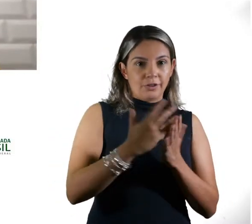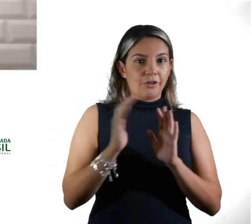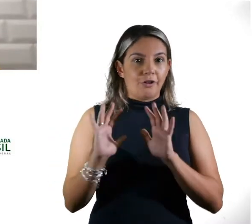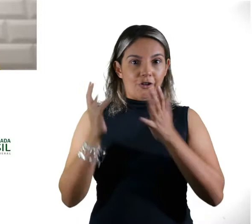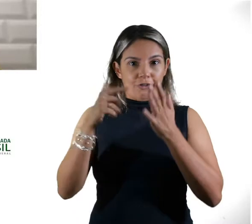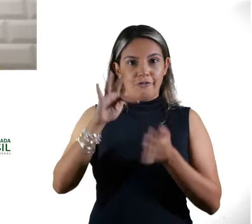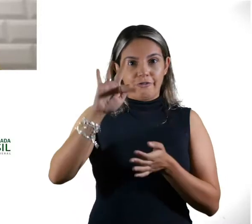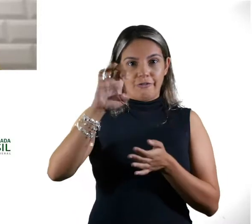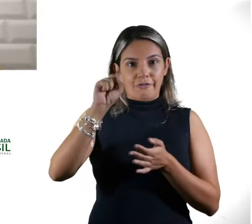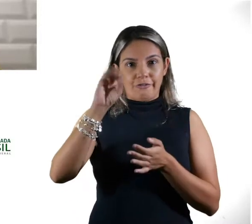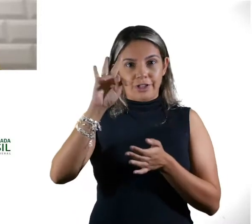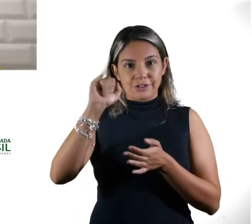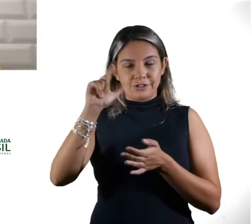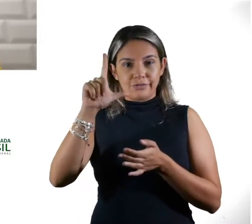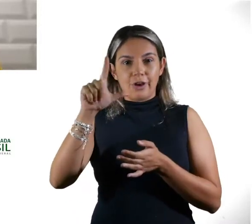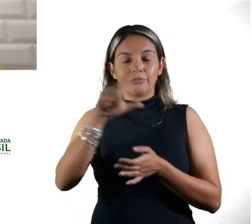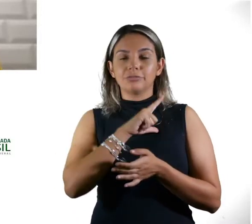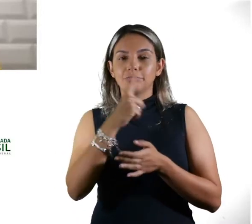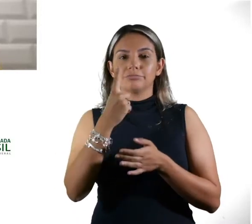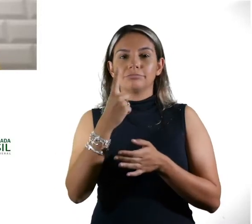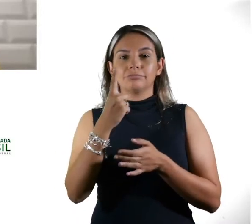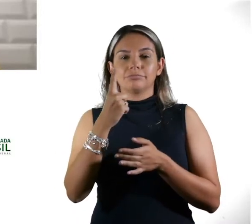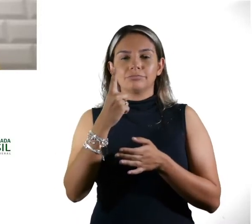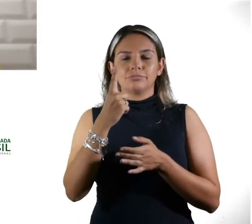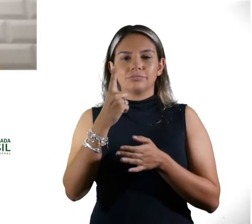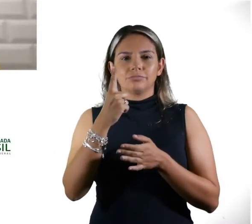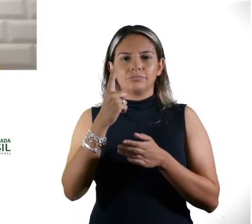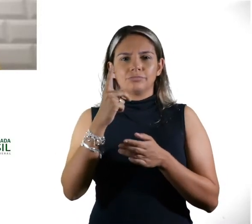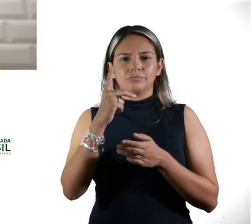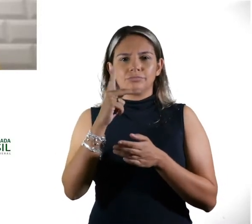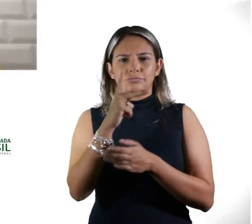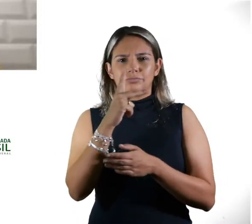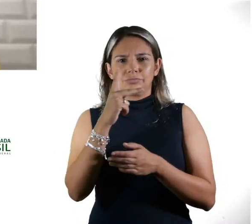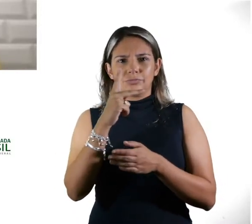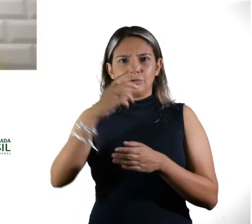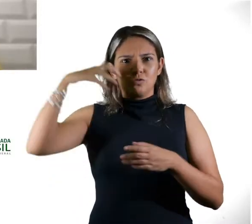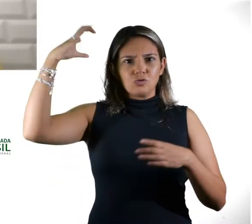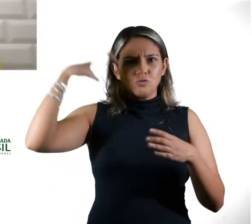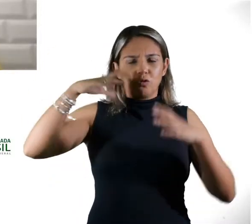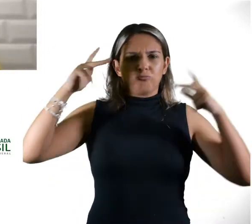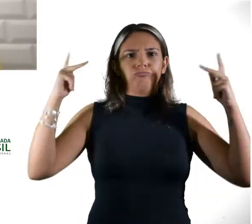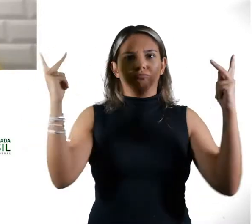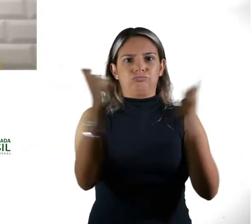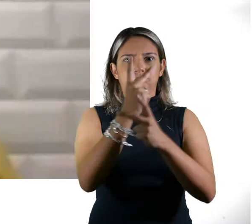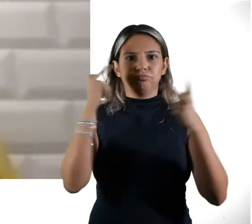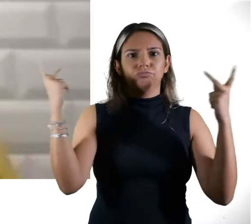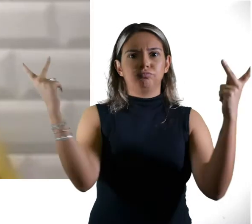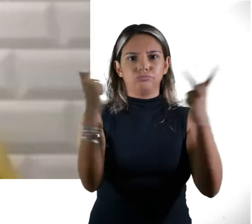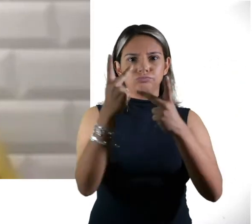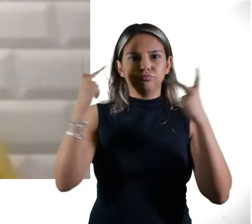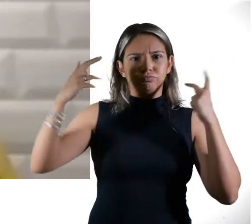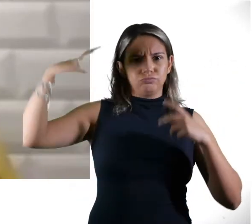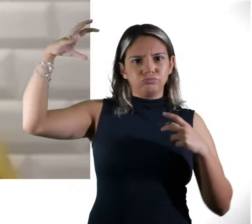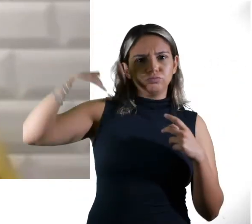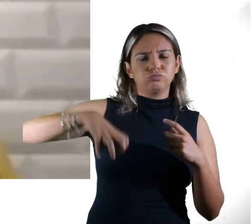festival. Há uma grande tempestade no continente, a ilha está separada do continente, o